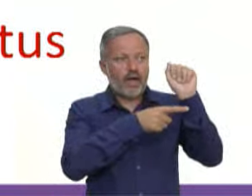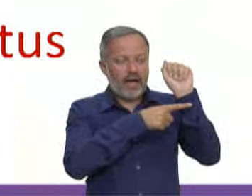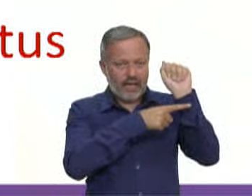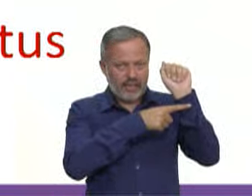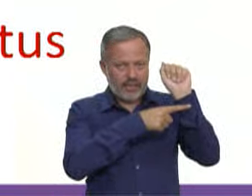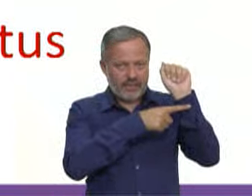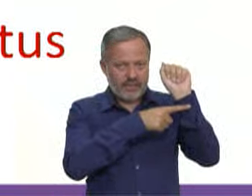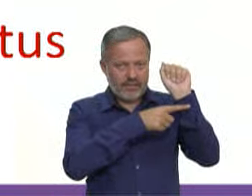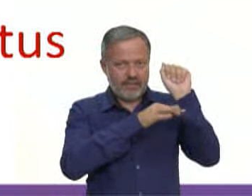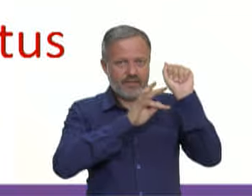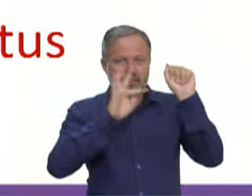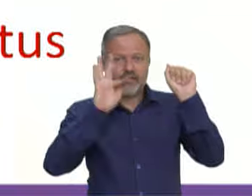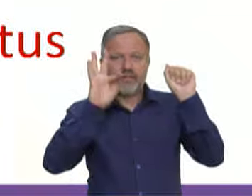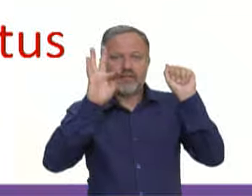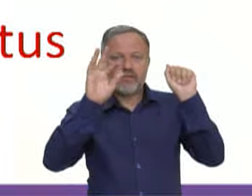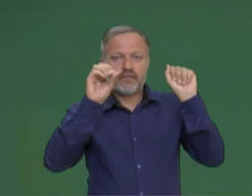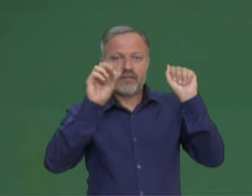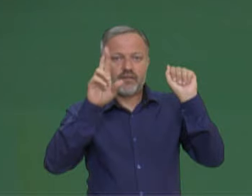isso é F.